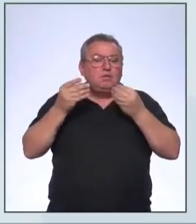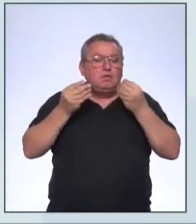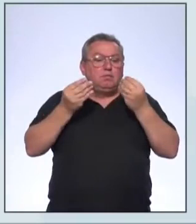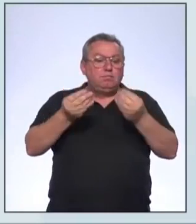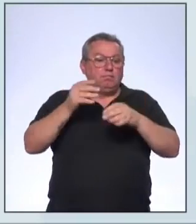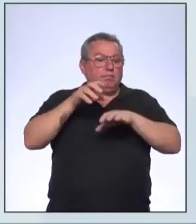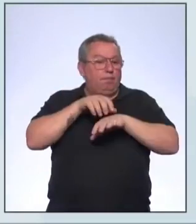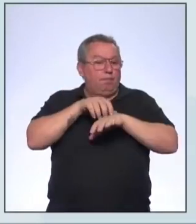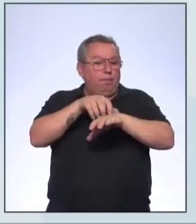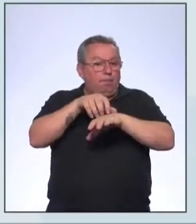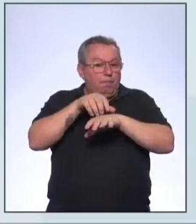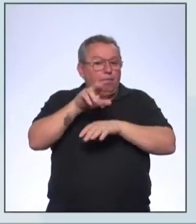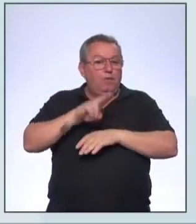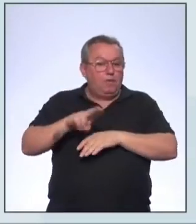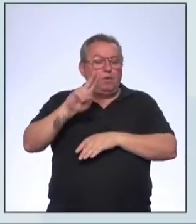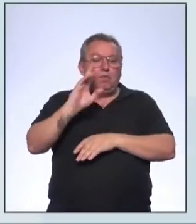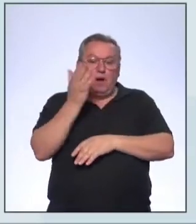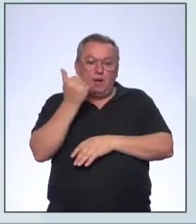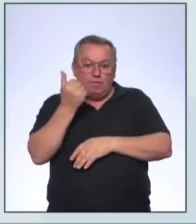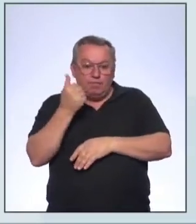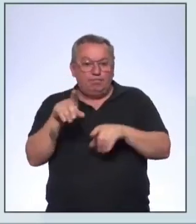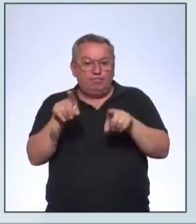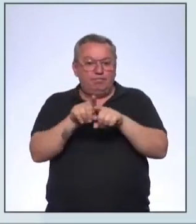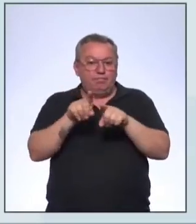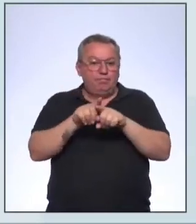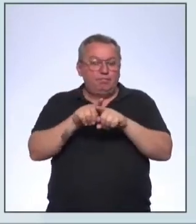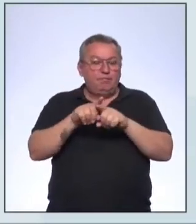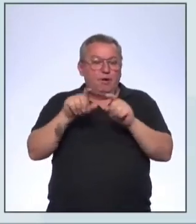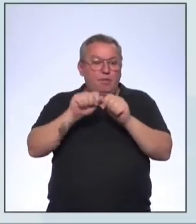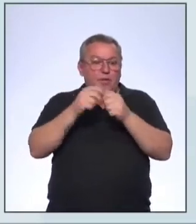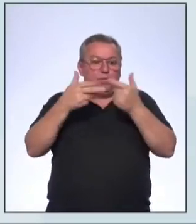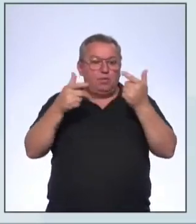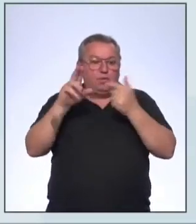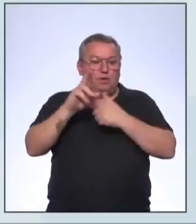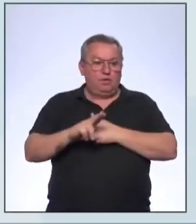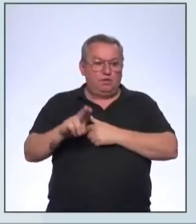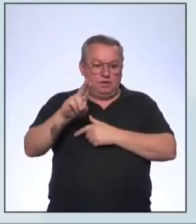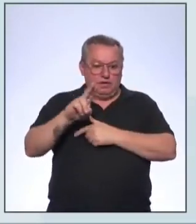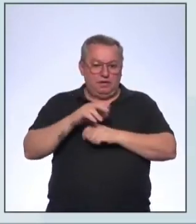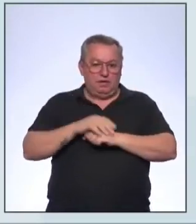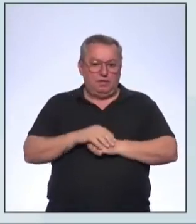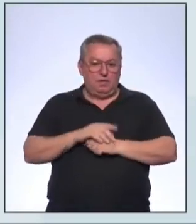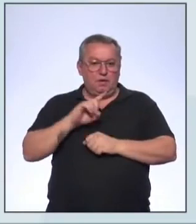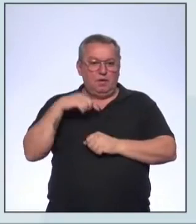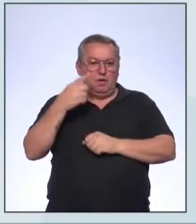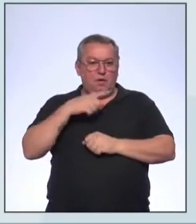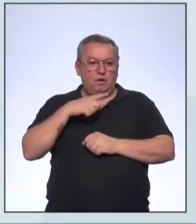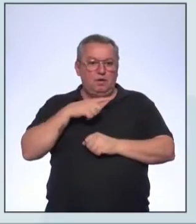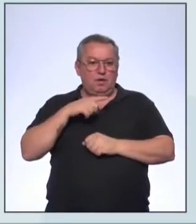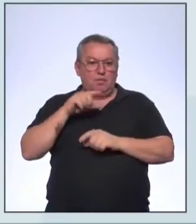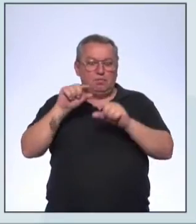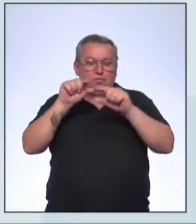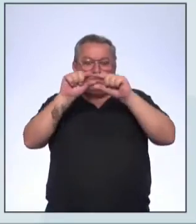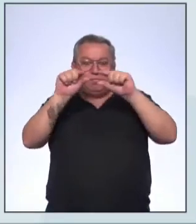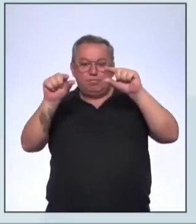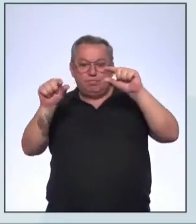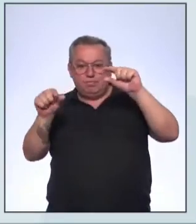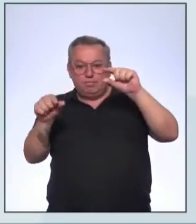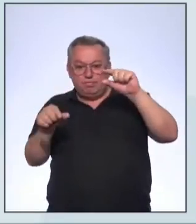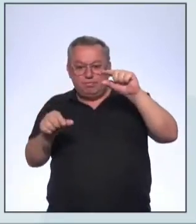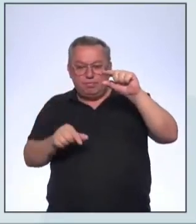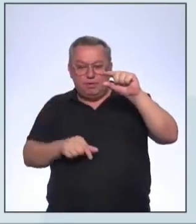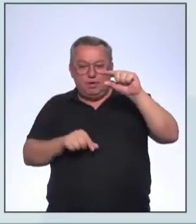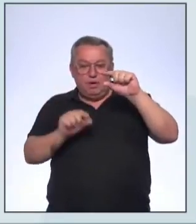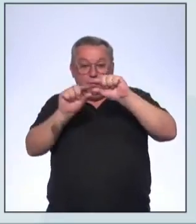de transporte, também como meio de alimentos e até para produtos que eram utilizados, né. Nós temos da faixa litorânea, e principalmente